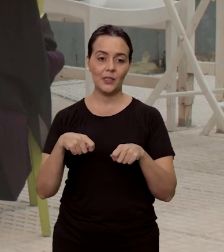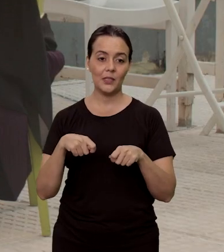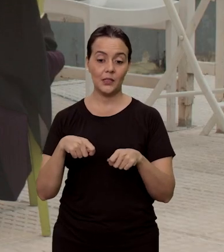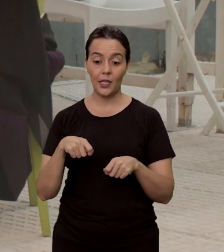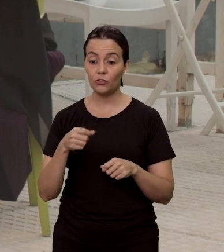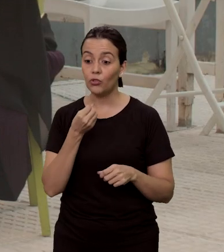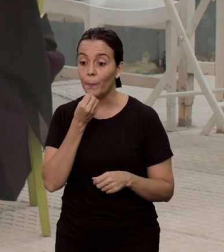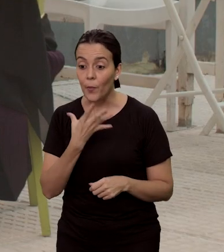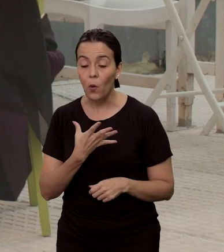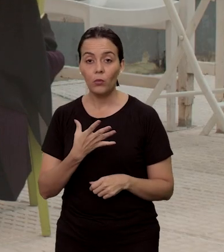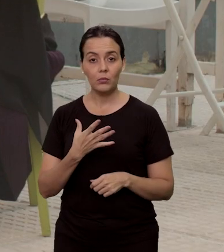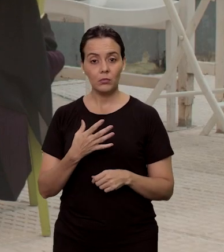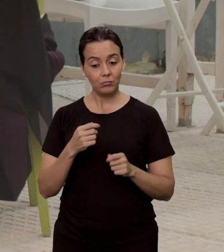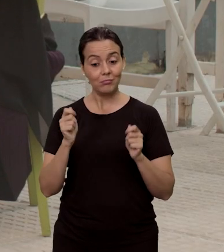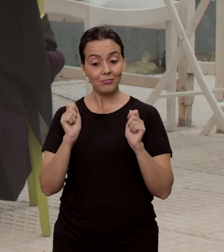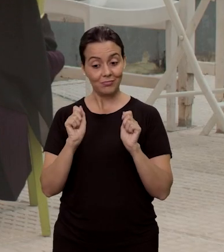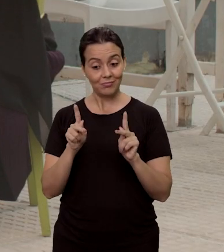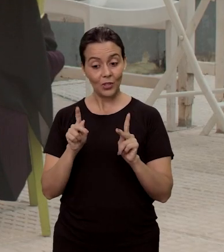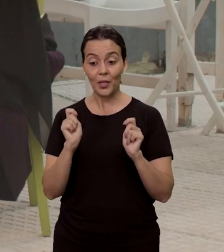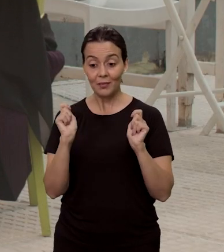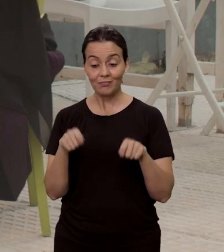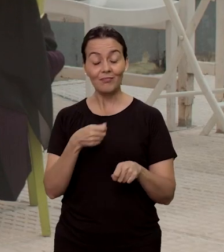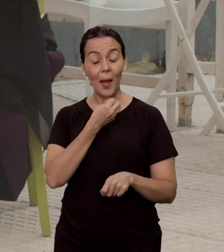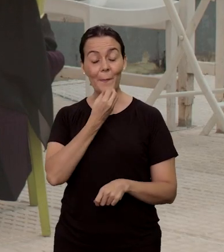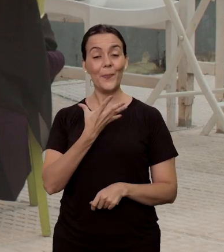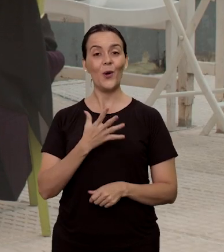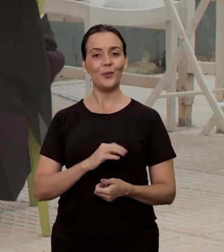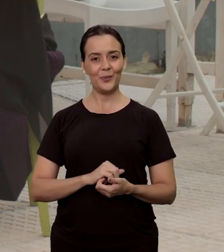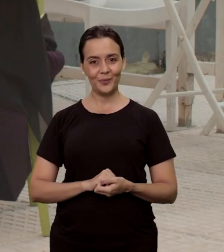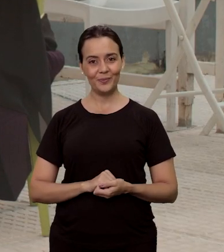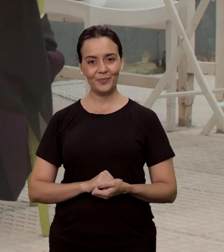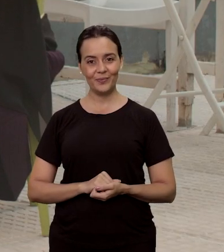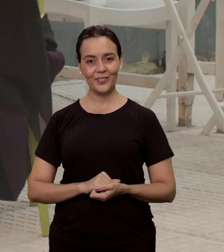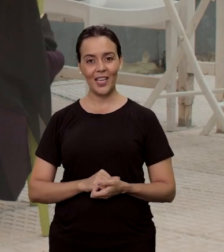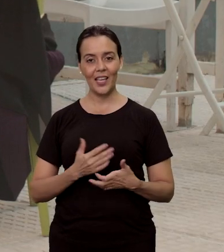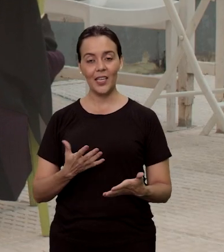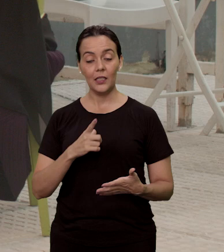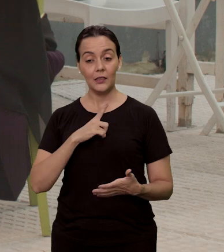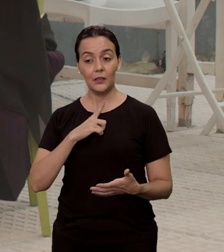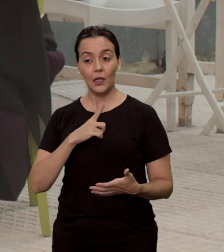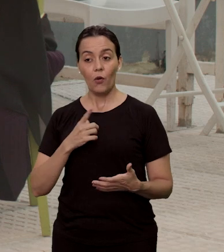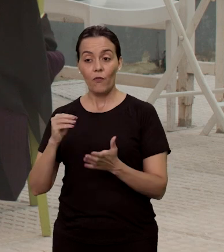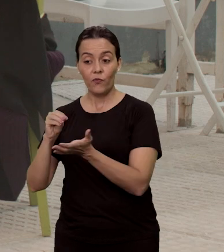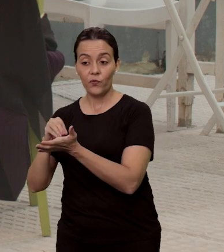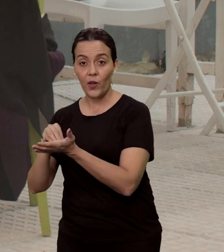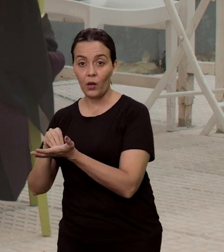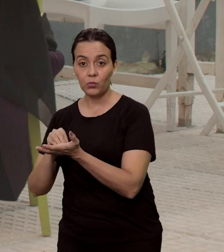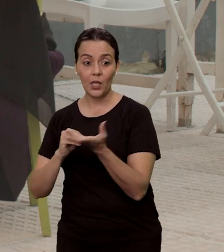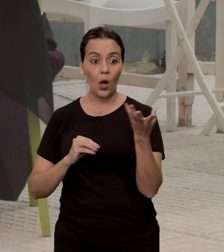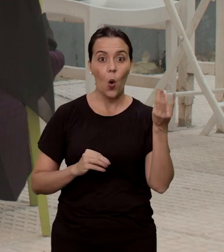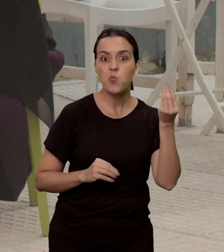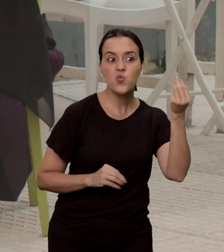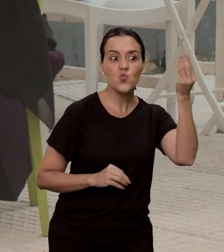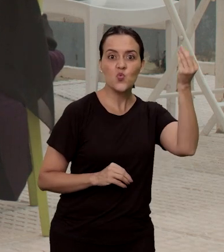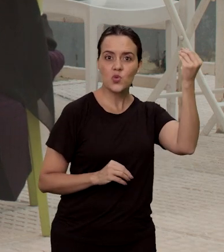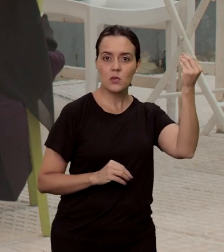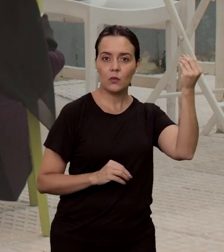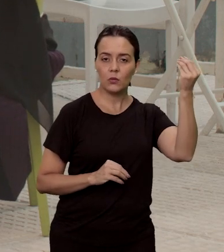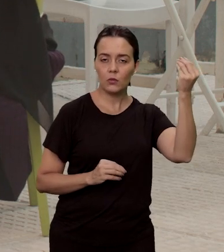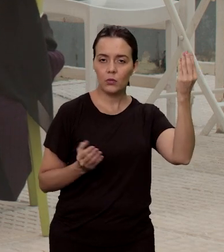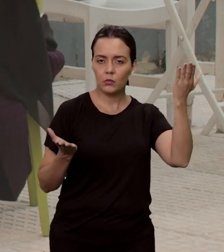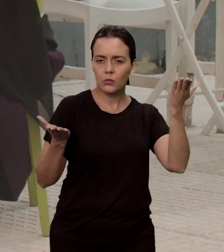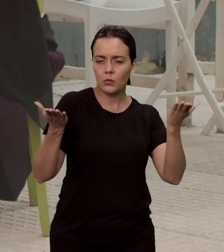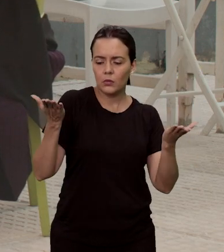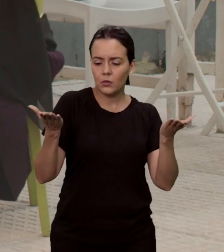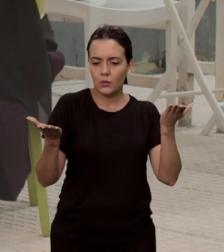Durante um tempo se falava muito em abundância, escassez. Sim. Eu acho que a chave está no suficiente. Que se a gente disser que é